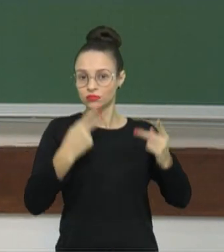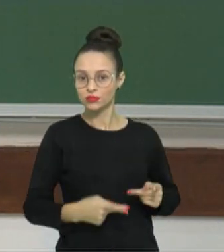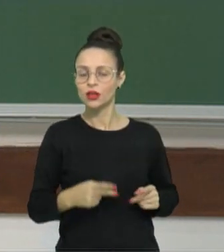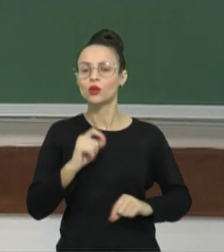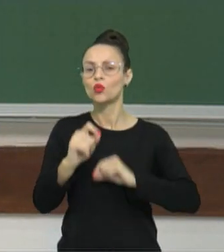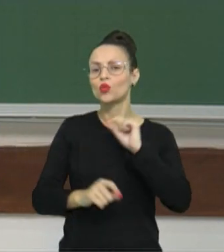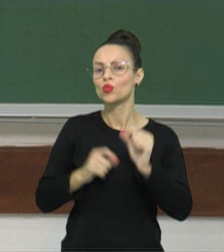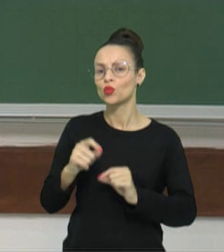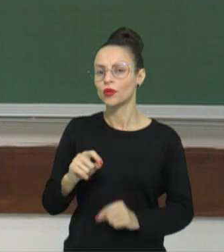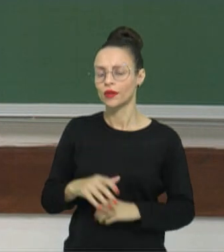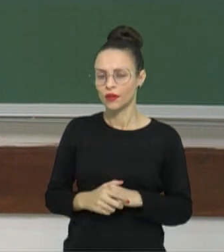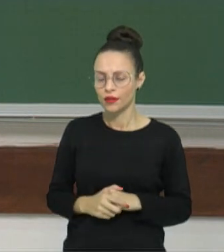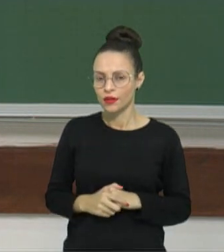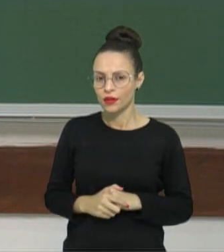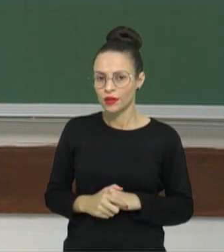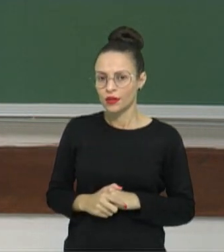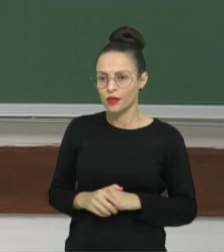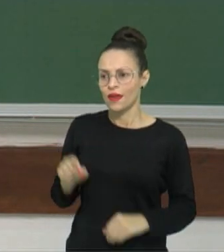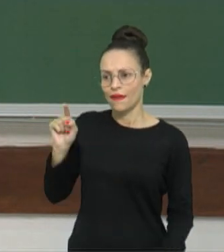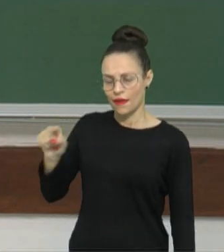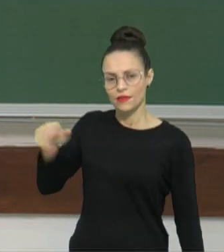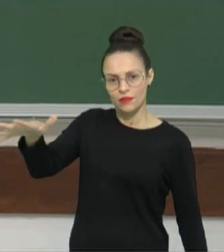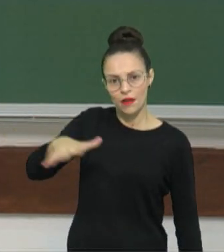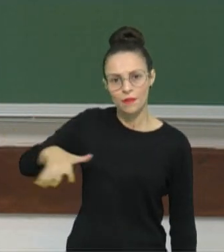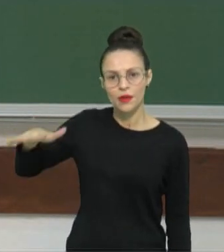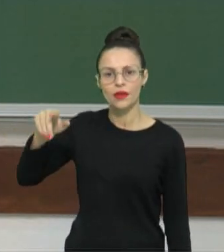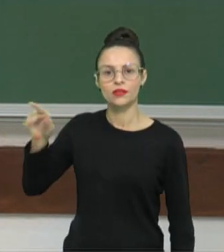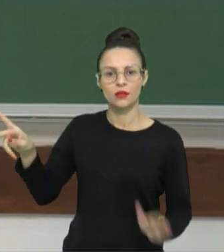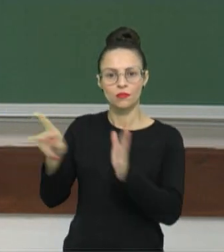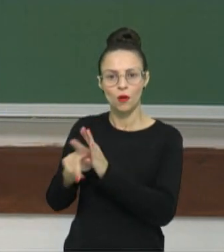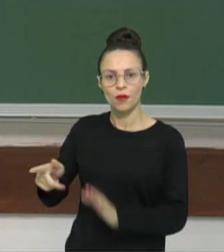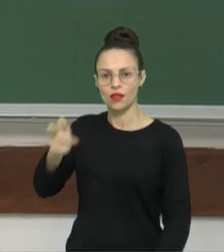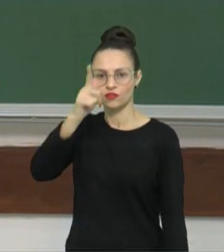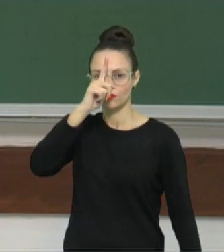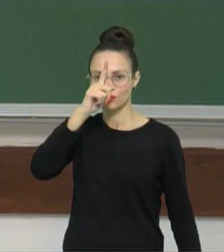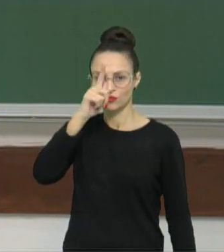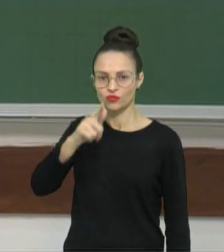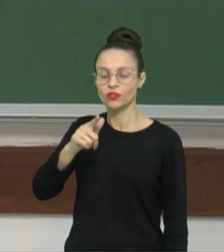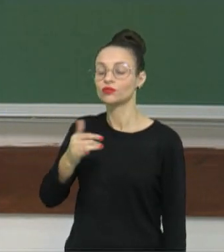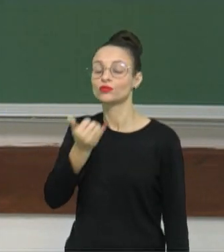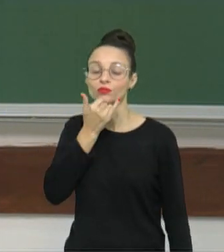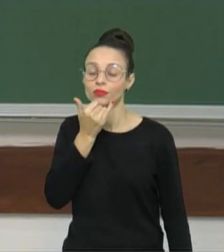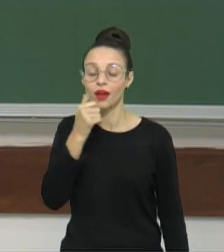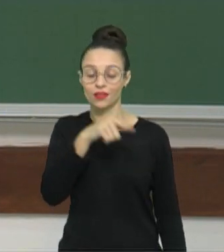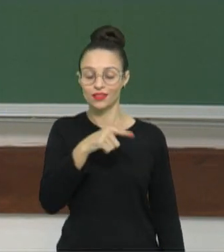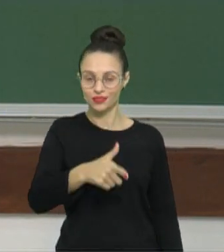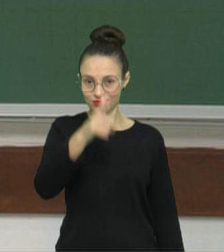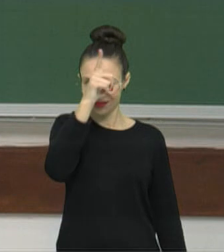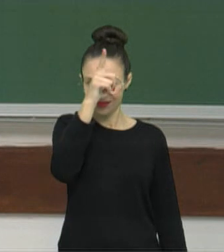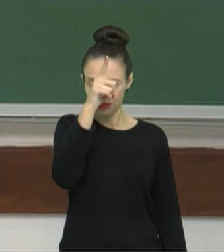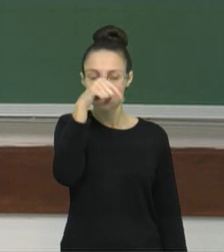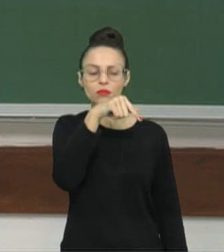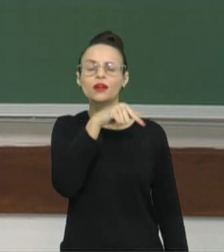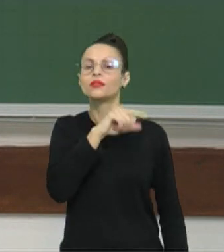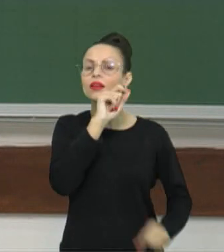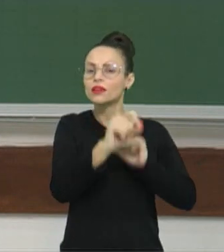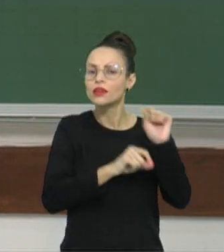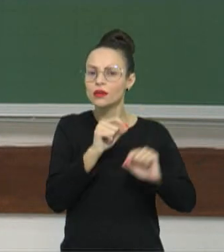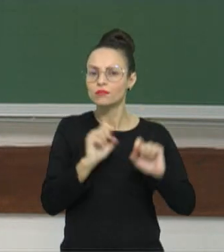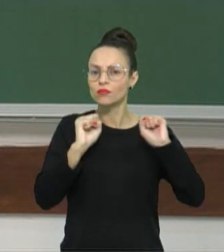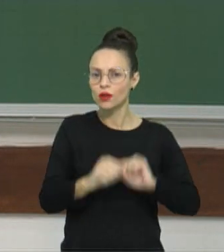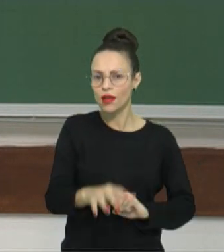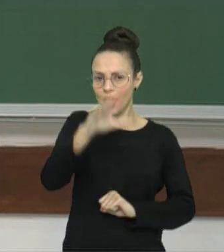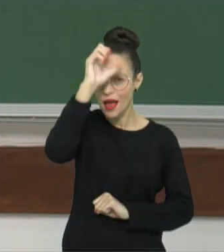que é que esse ambiente germânico, ali da língua germânica, as pessoas que estão vivendo ali, o que elas podem